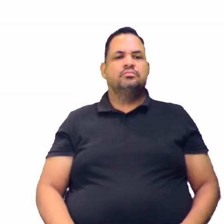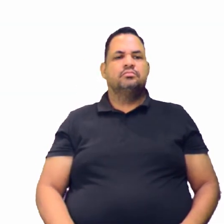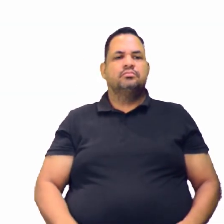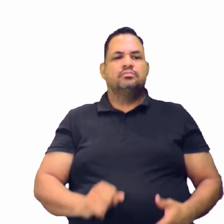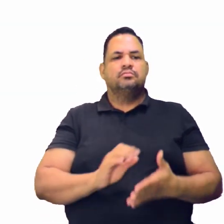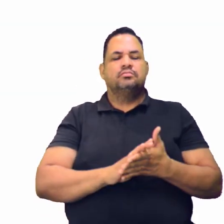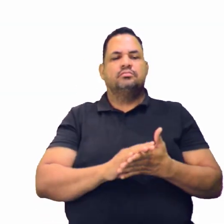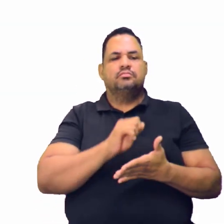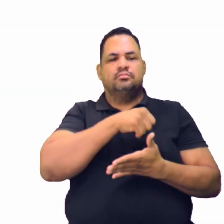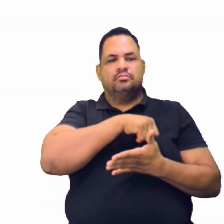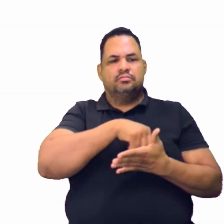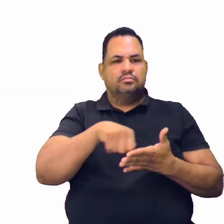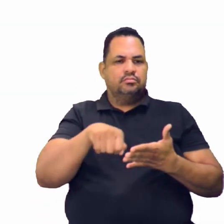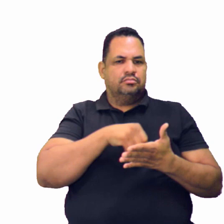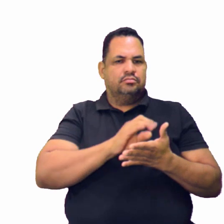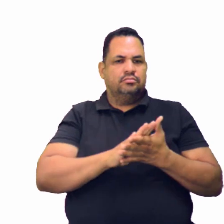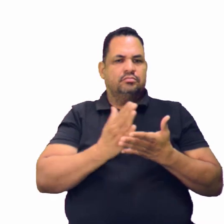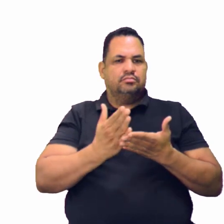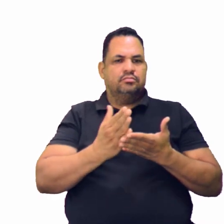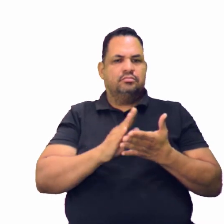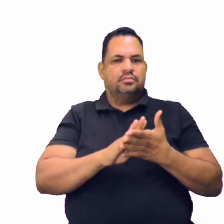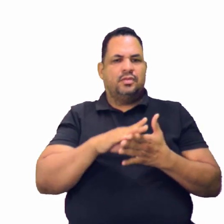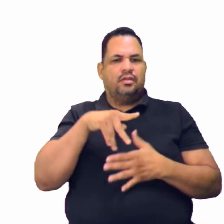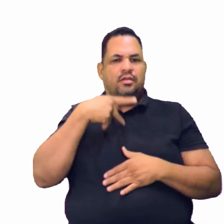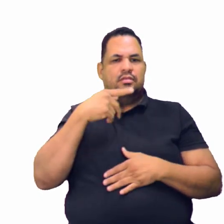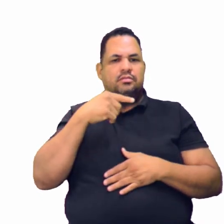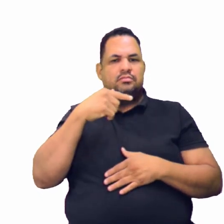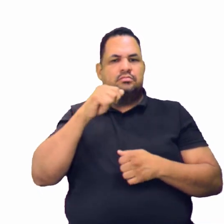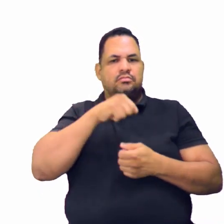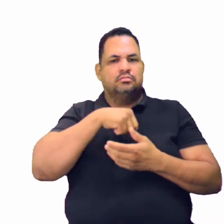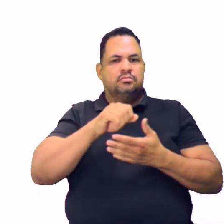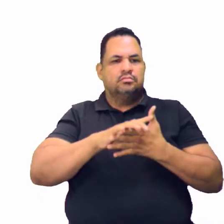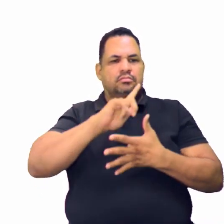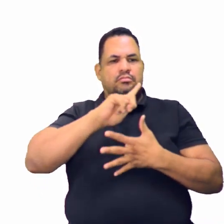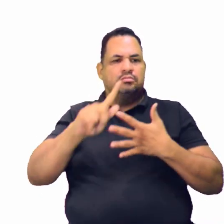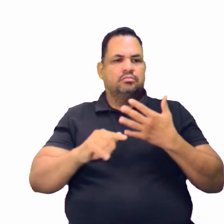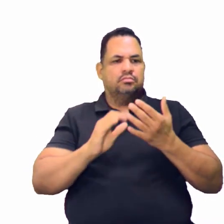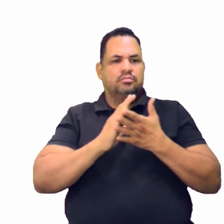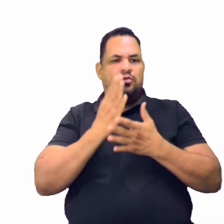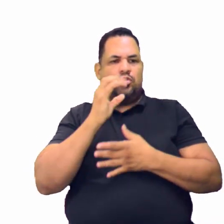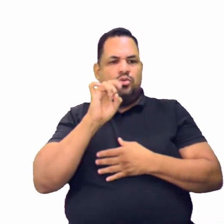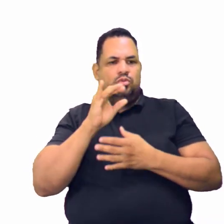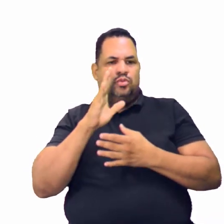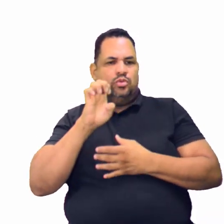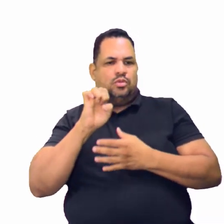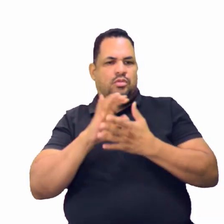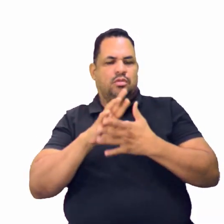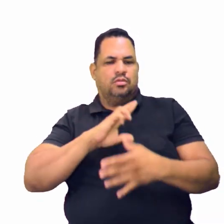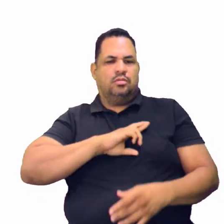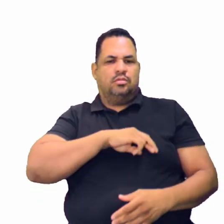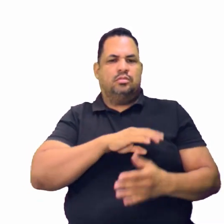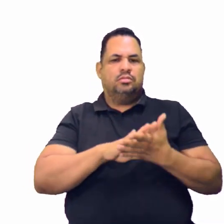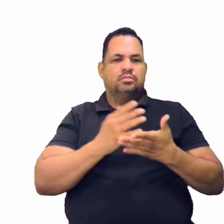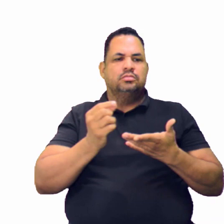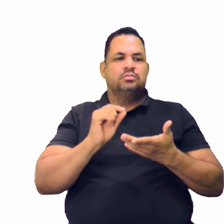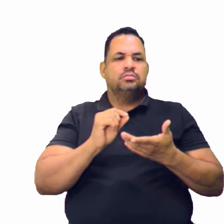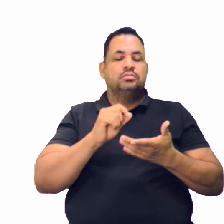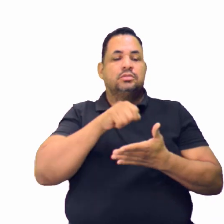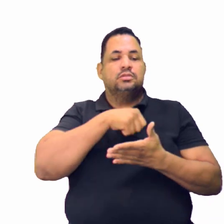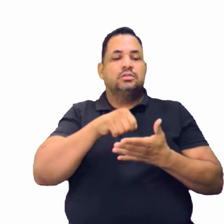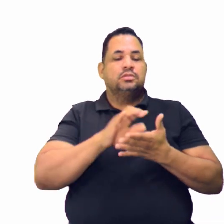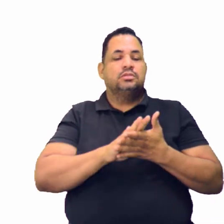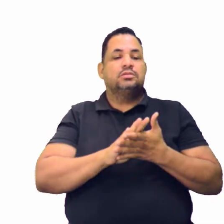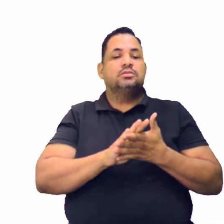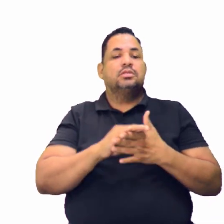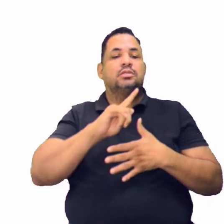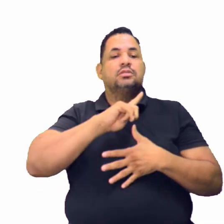Um escritor destaca-se pela produção dos gêneros conto, crônica e romance. A sua produção está relacionada com